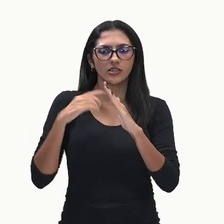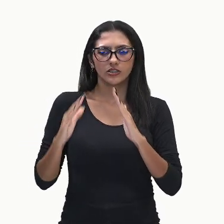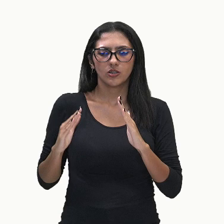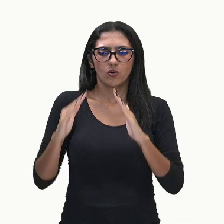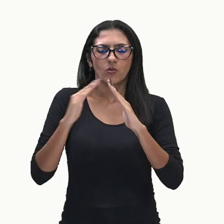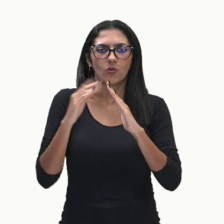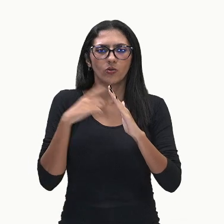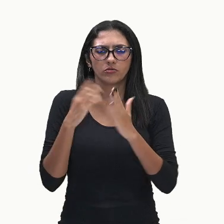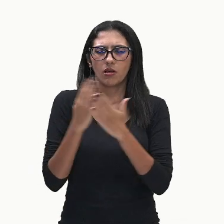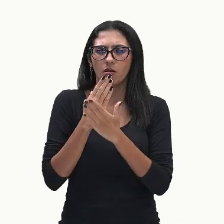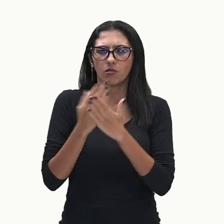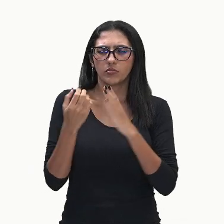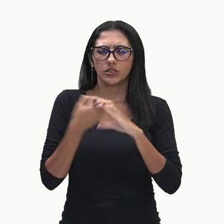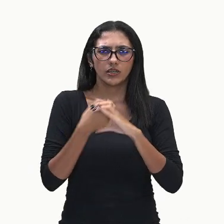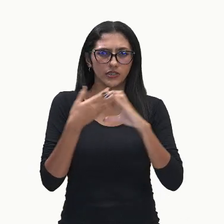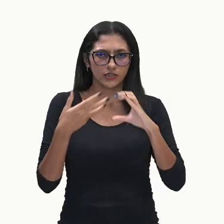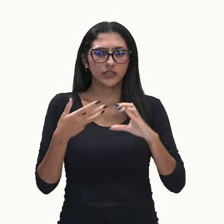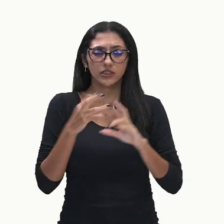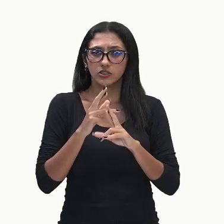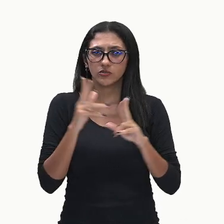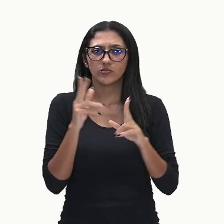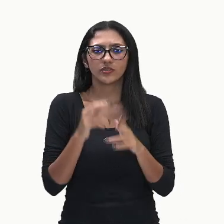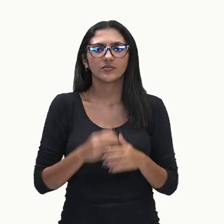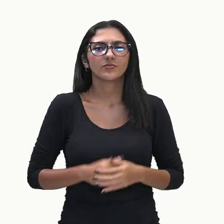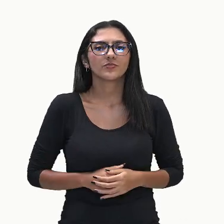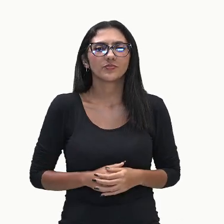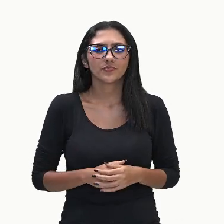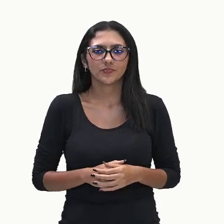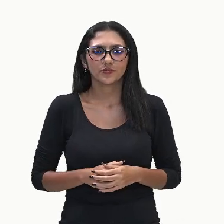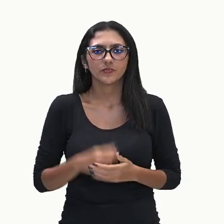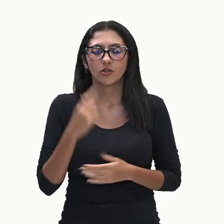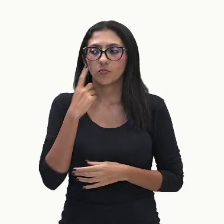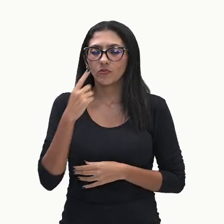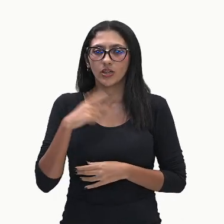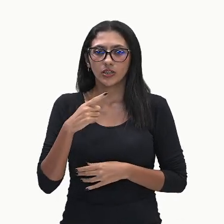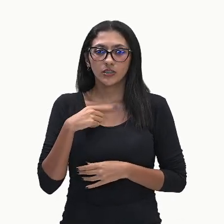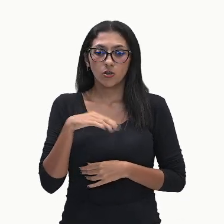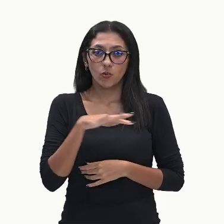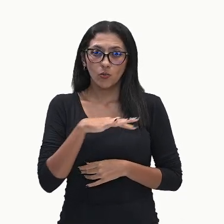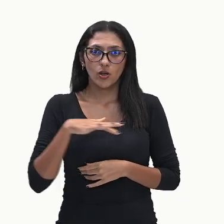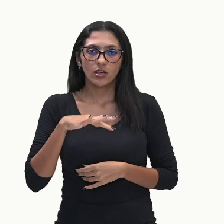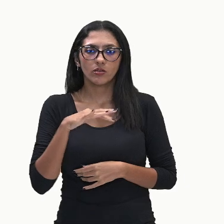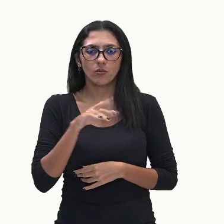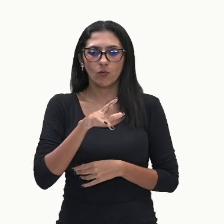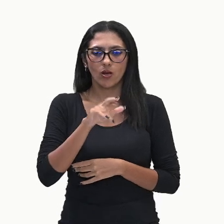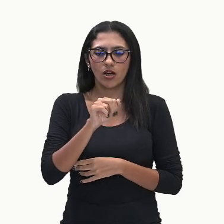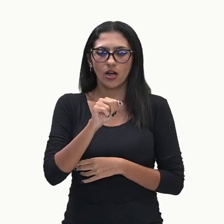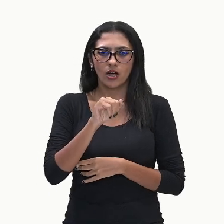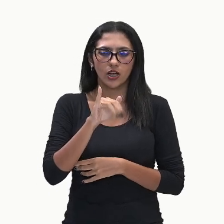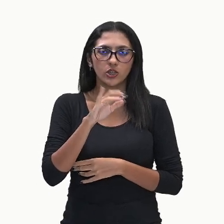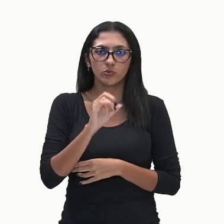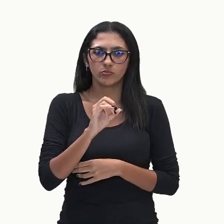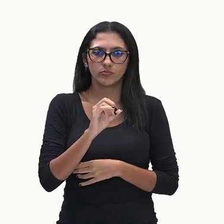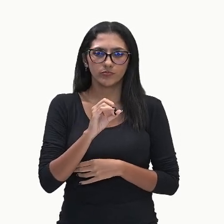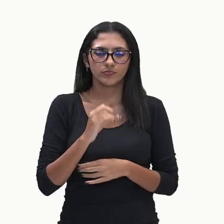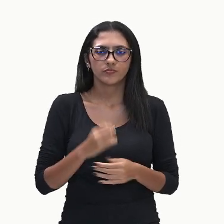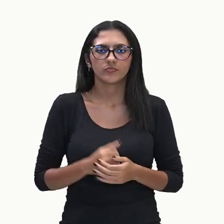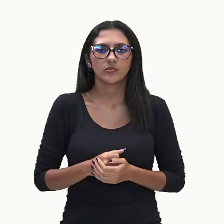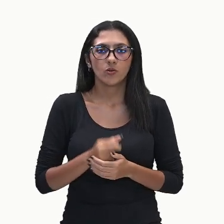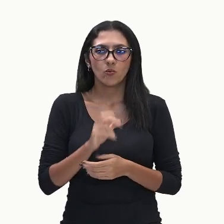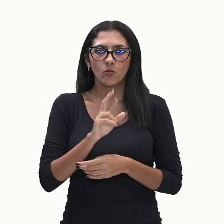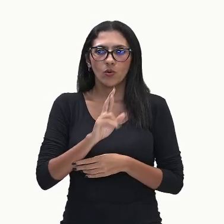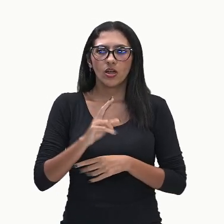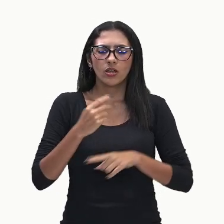elementos especiais. Vejamos, eu tenho aqui o R, que será o raio, tá? Por que será o